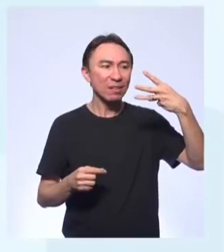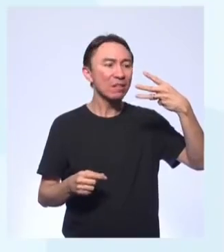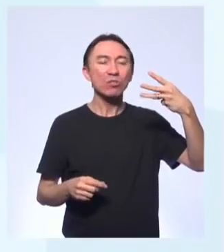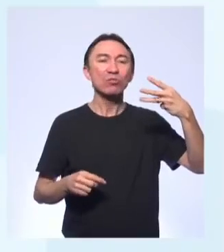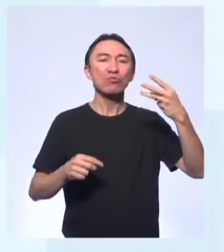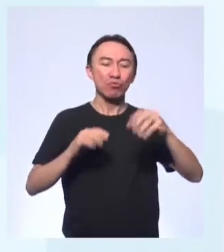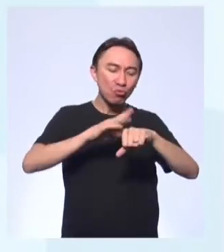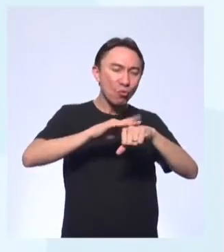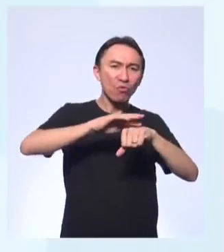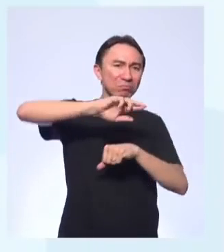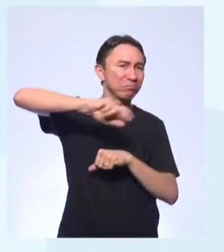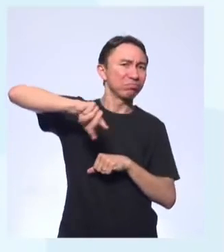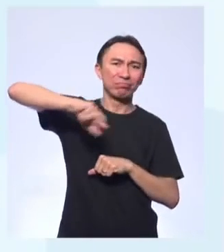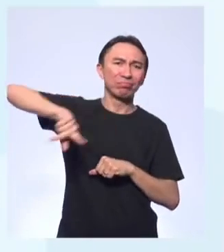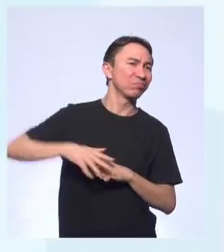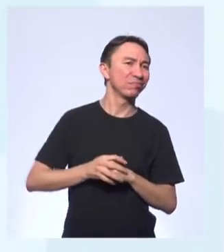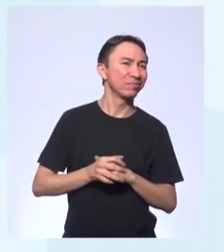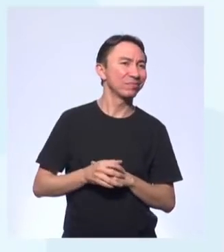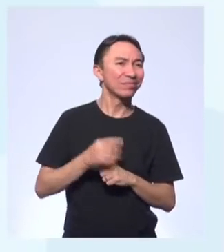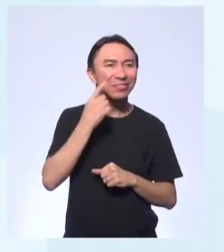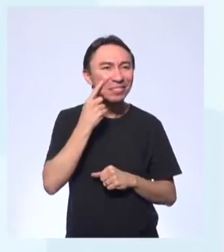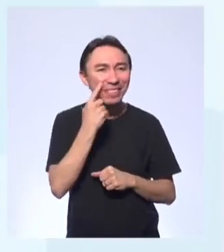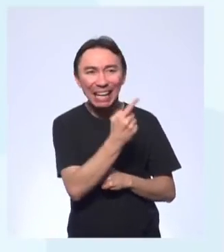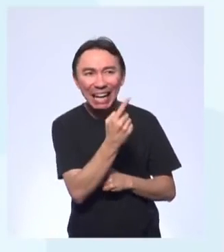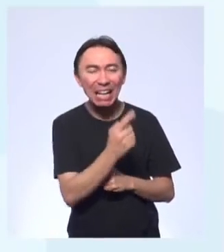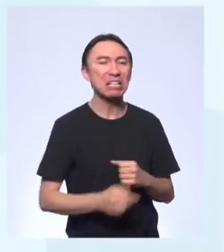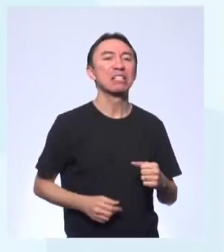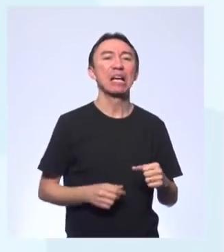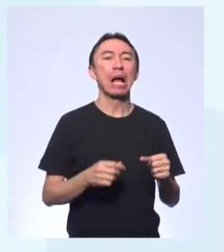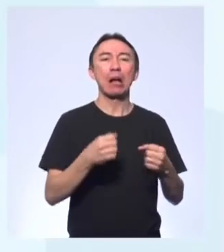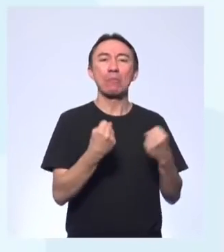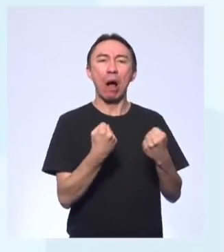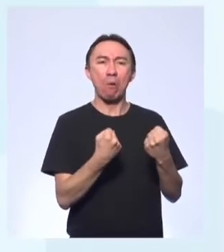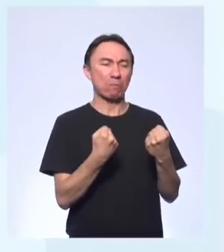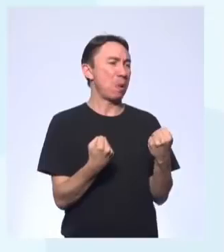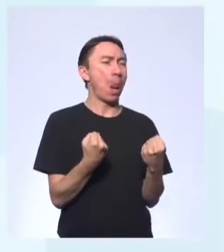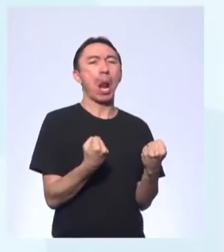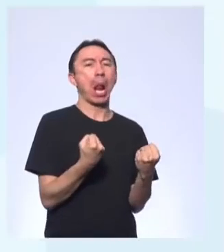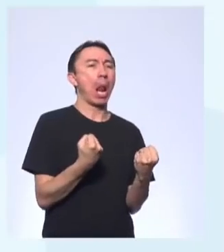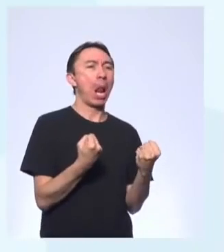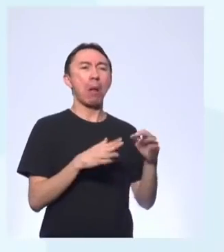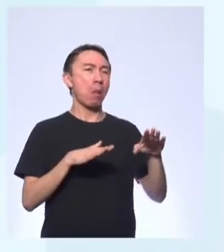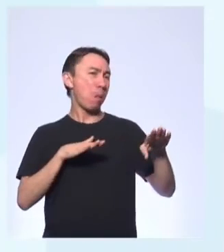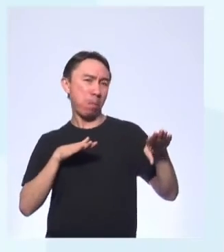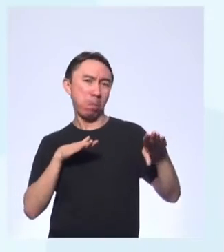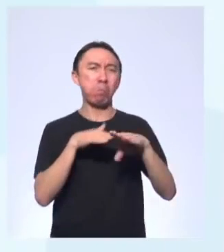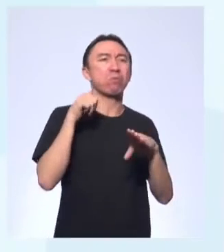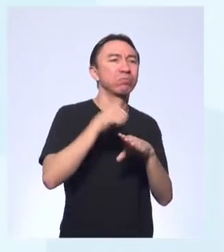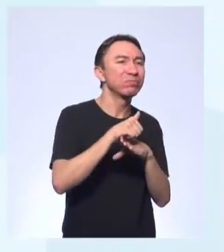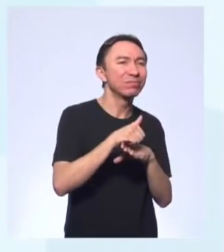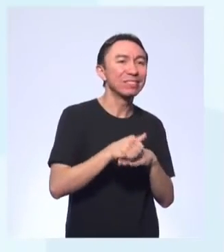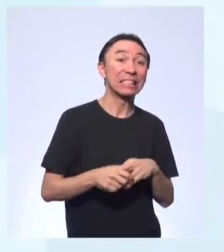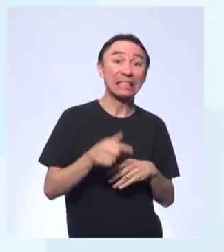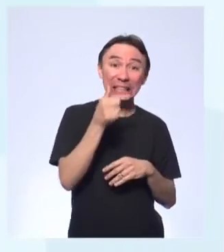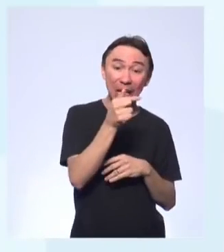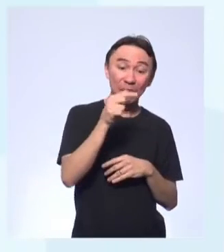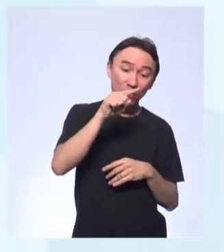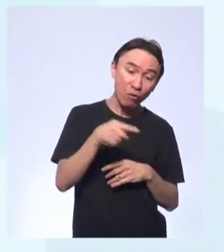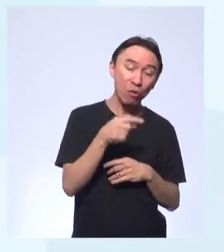olha, acidente de transporte terrestre, como eu comentei com vocês, então, acidente de carro. Olha isso, 7,8